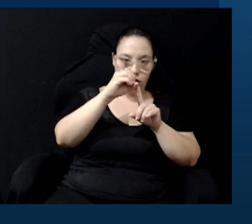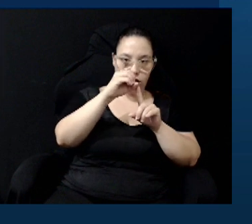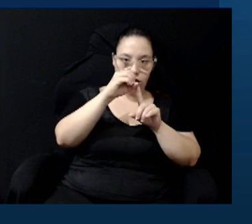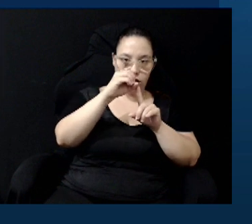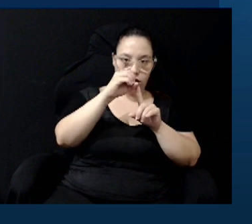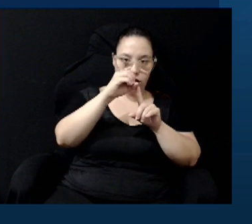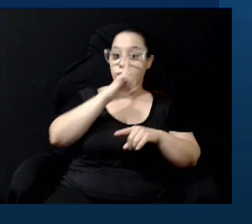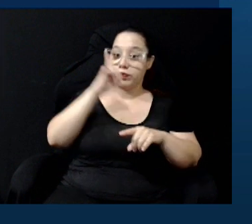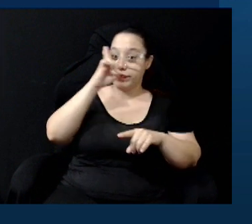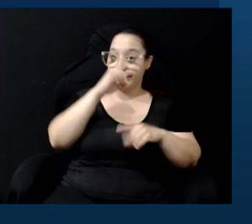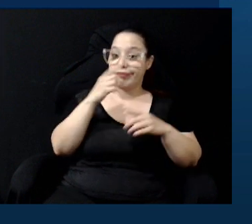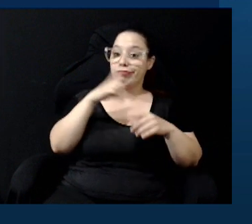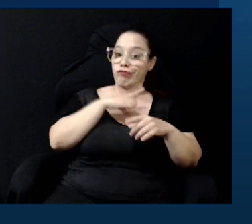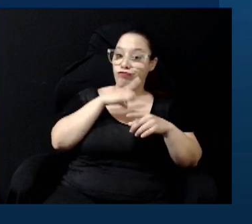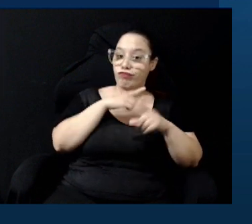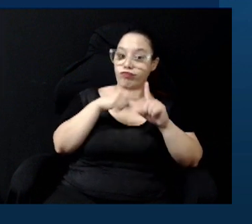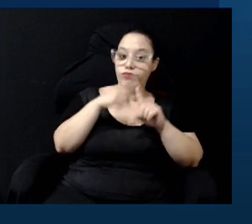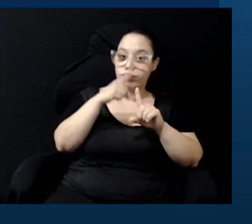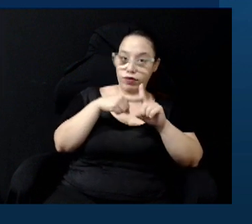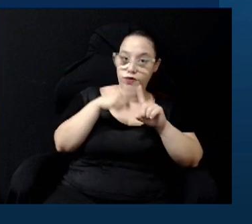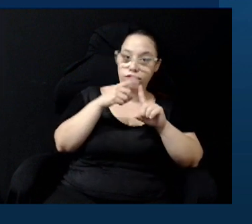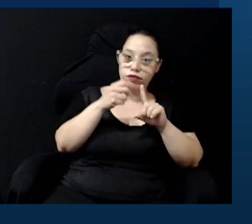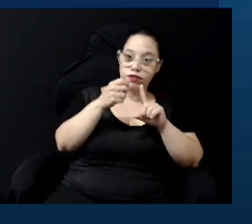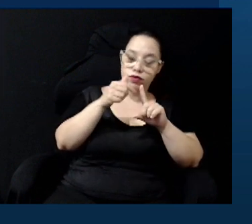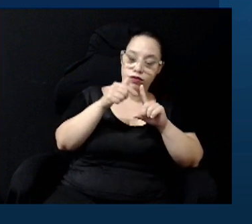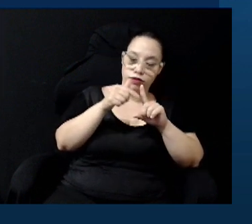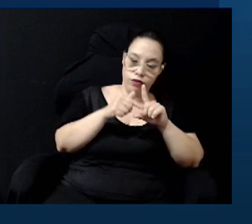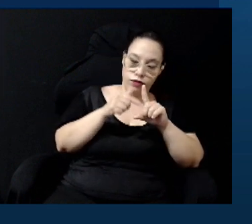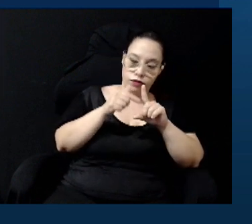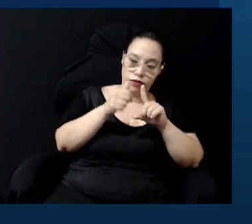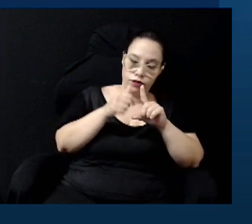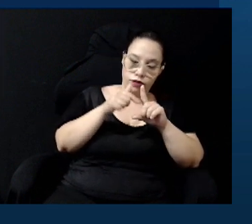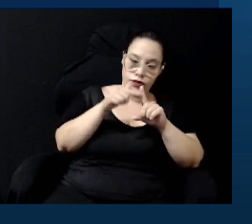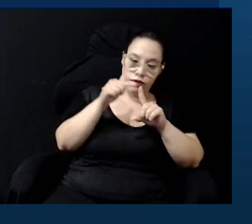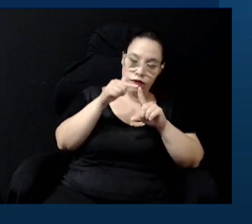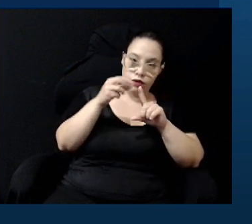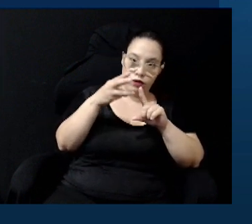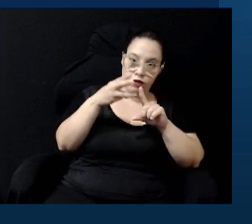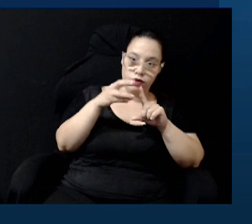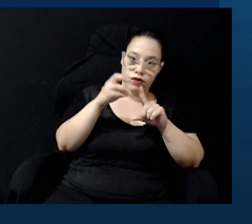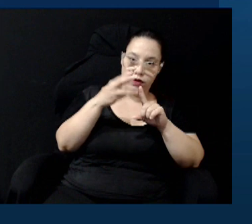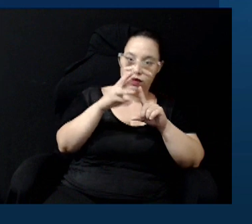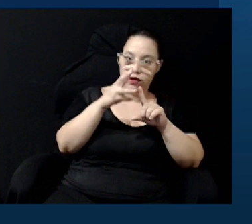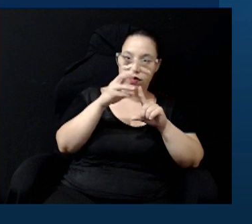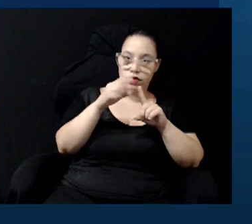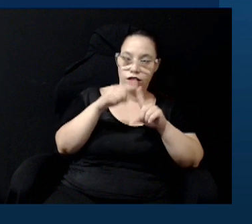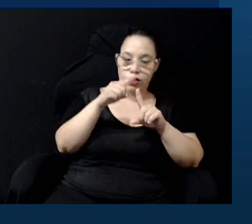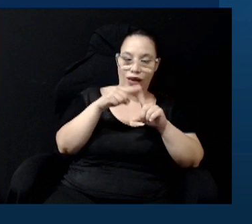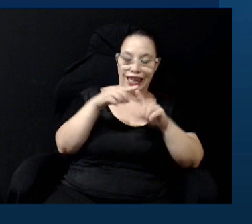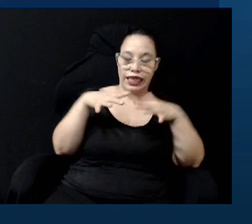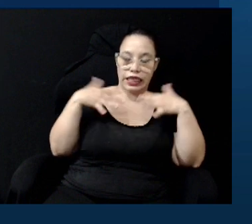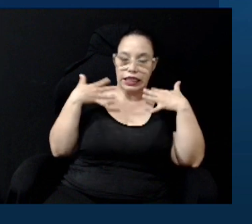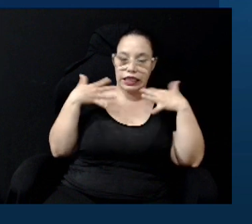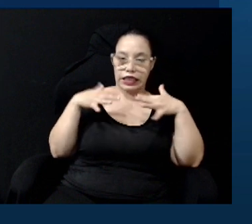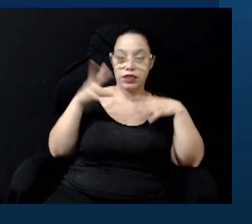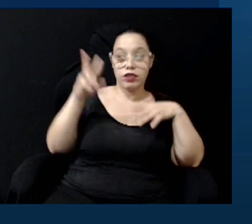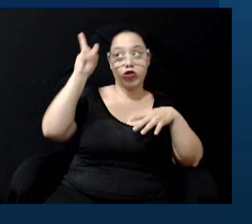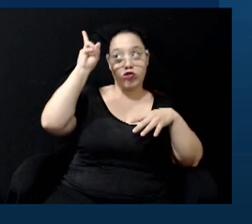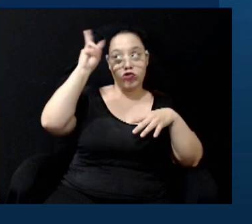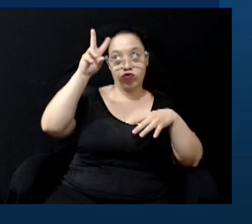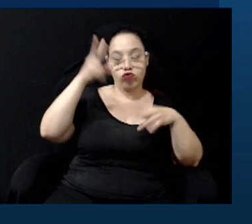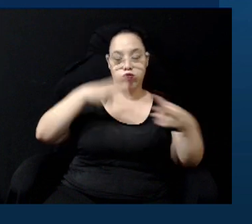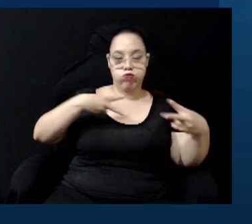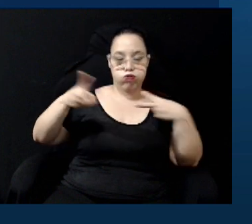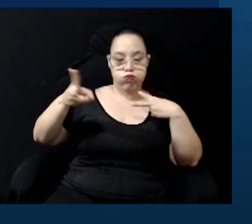nós temos a temperatura mínima em 17 e a máxima em 33 graus. Lembrando que os ventos sopram com